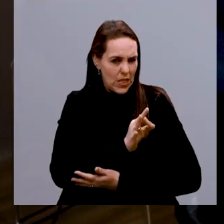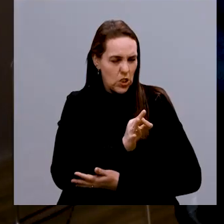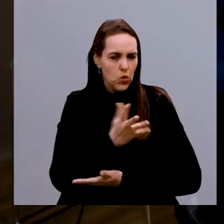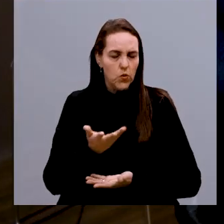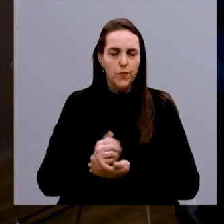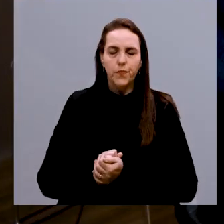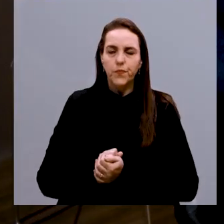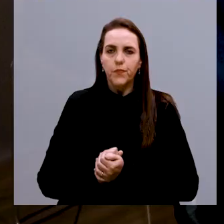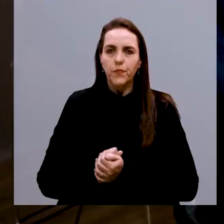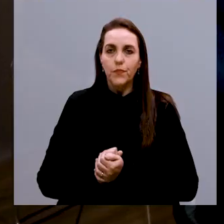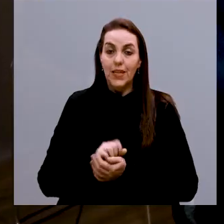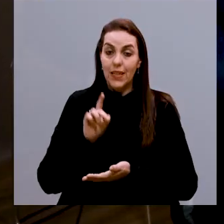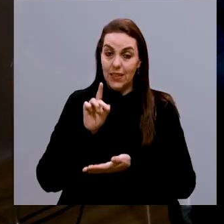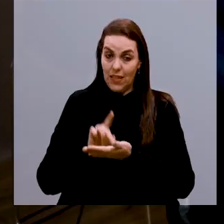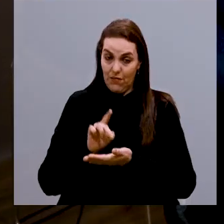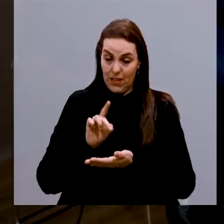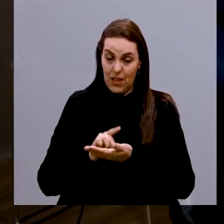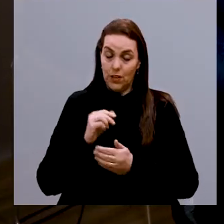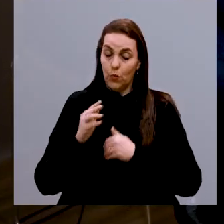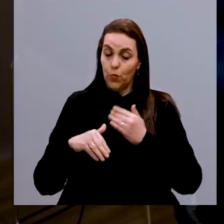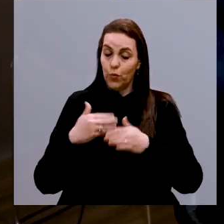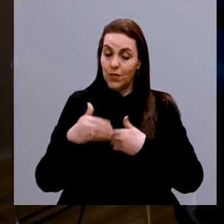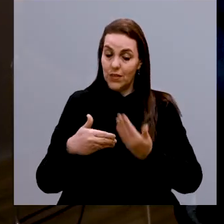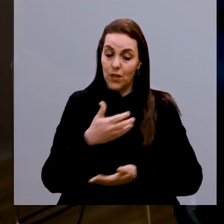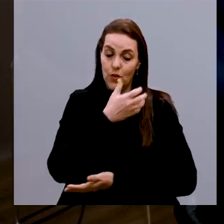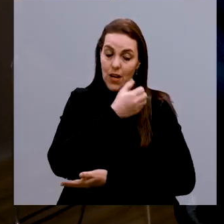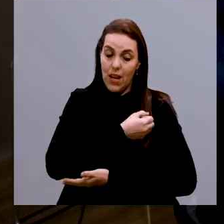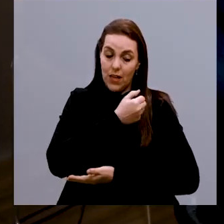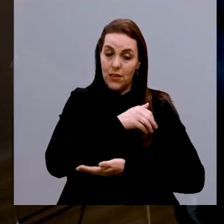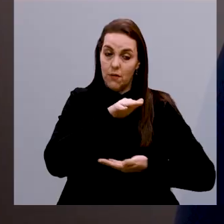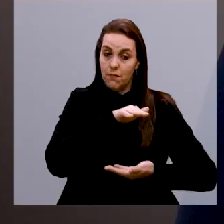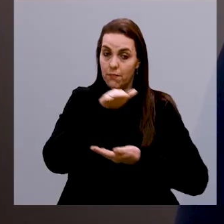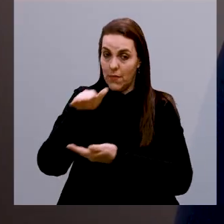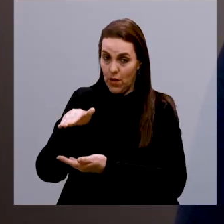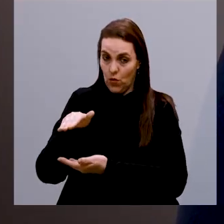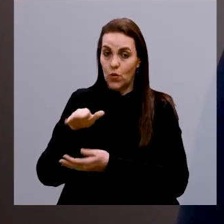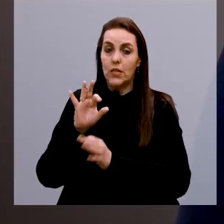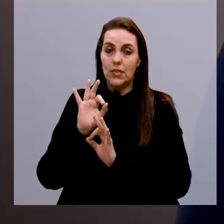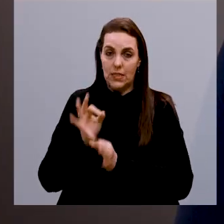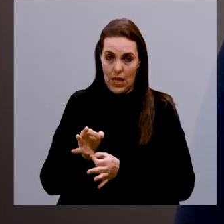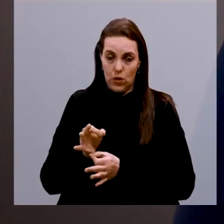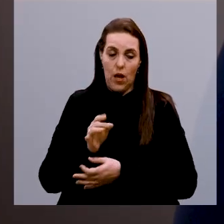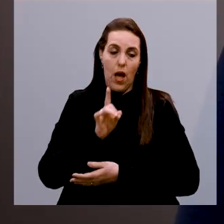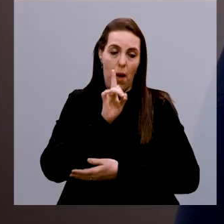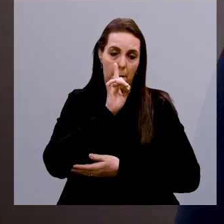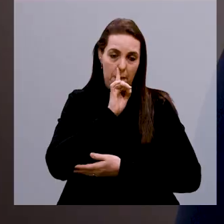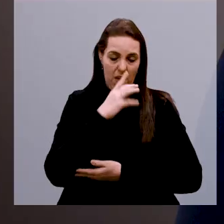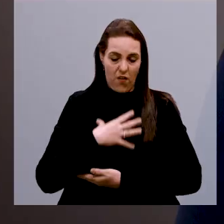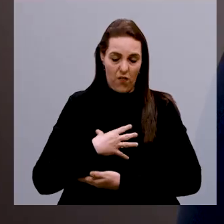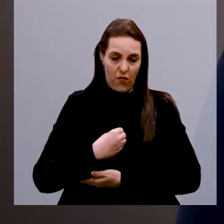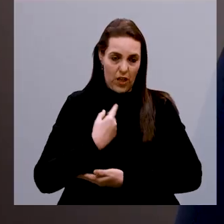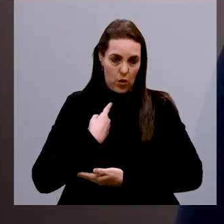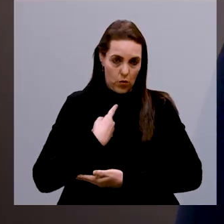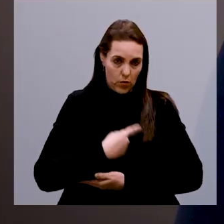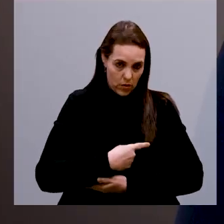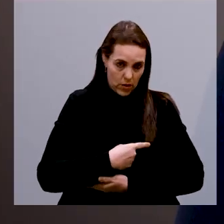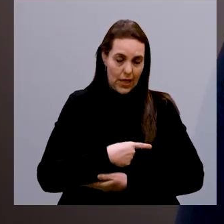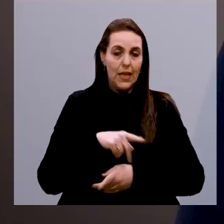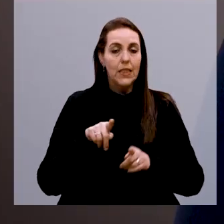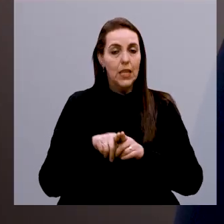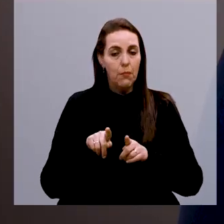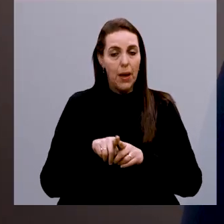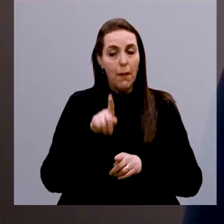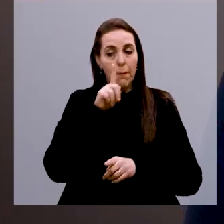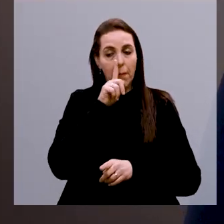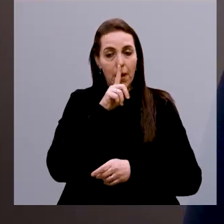isso? Na realidade, o processo do banco de leite, sim, é feito de mãe para filho, que é uma opção. E a outra opção, então,